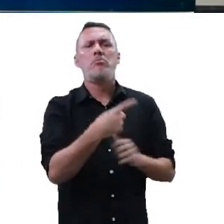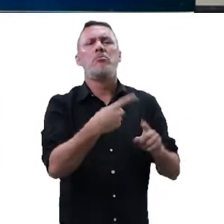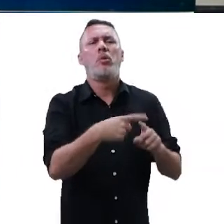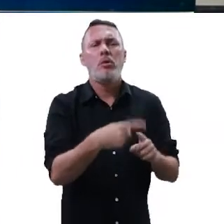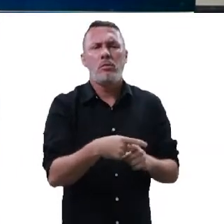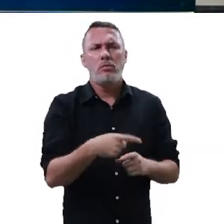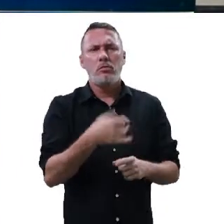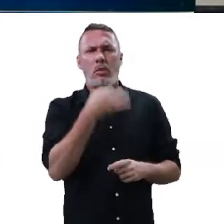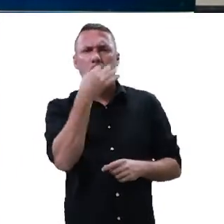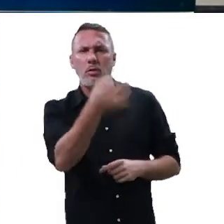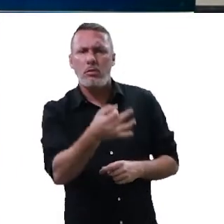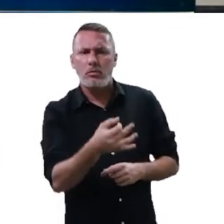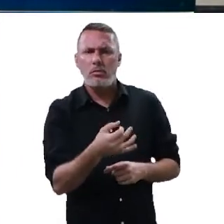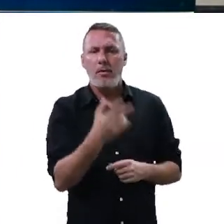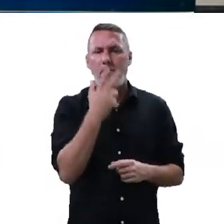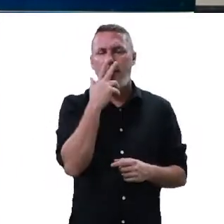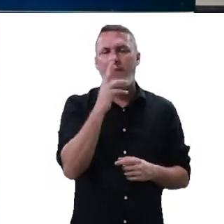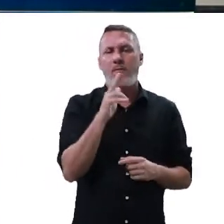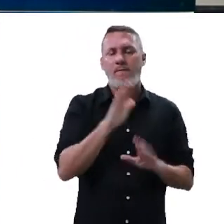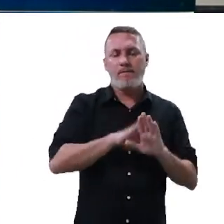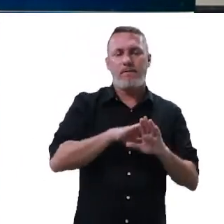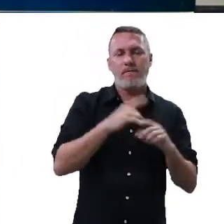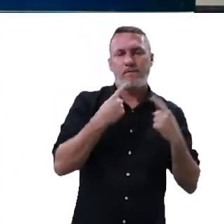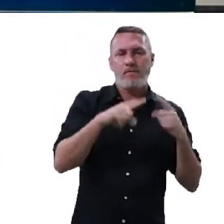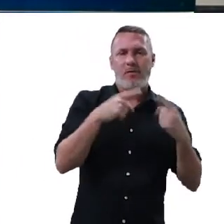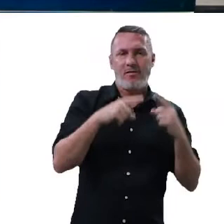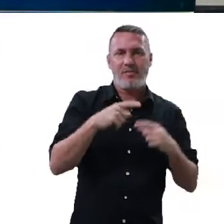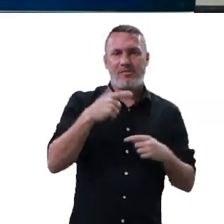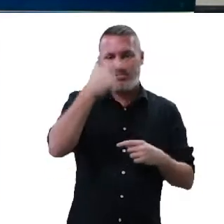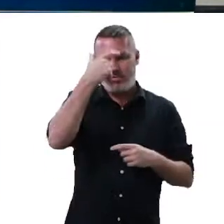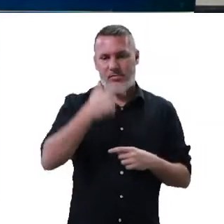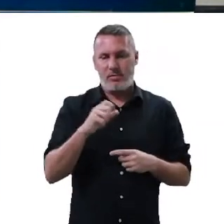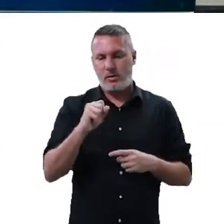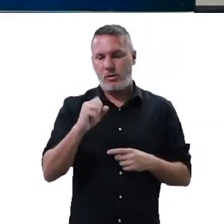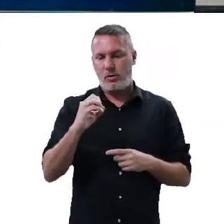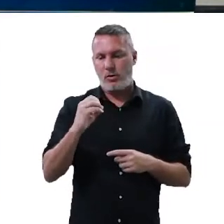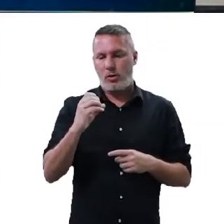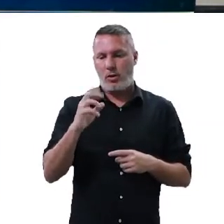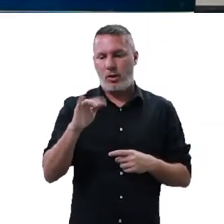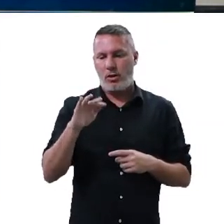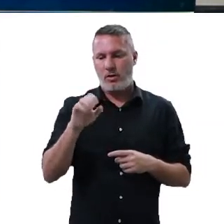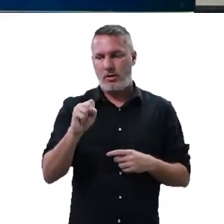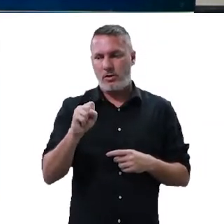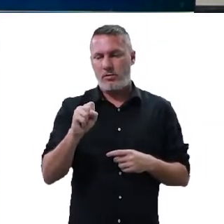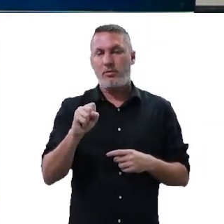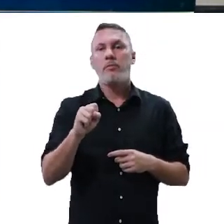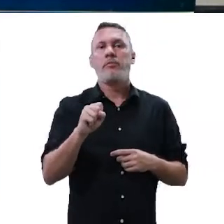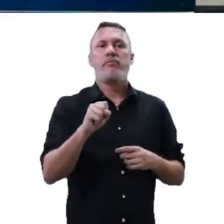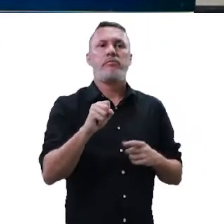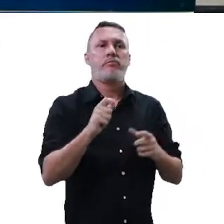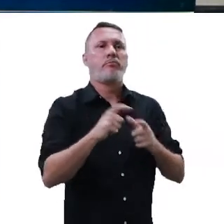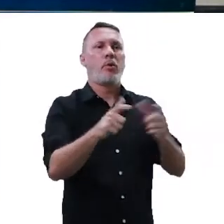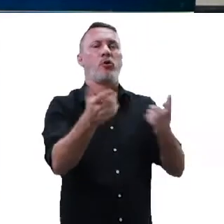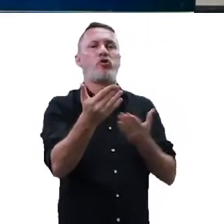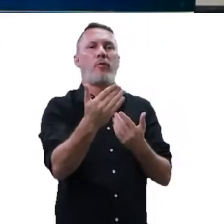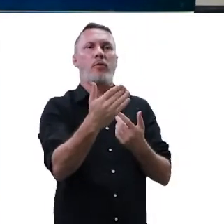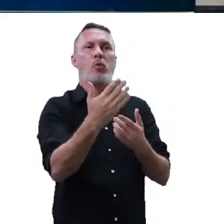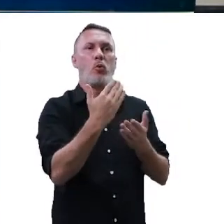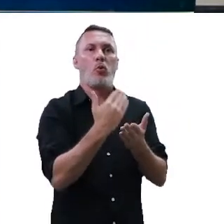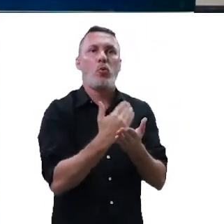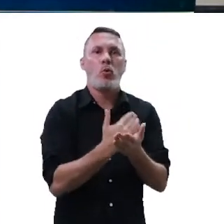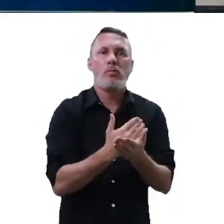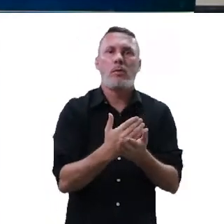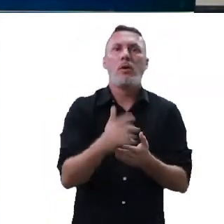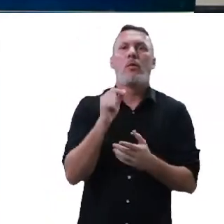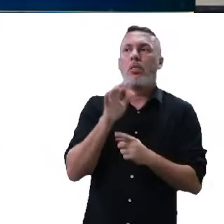indagadora, essa postura, digamos, de forma provocativa do Sócrates, fez com que ele tivesse uma legião de jovens